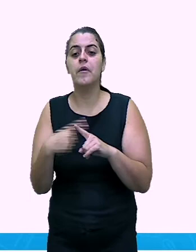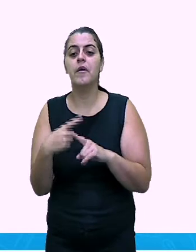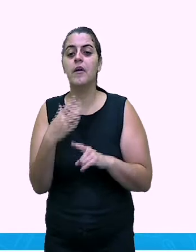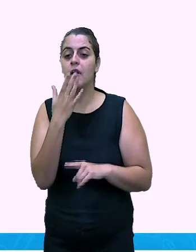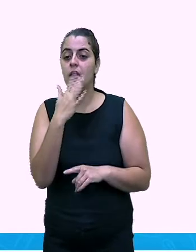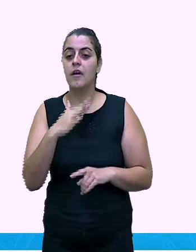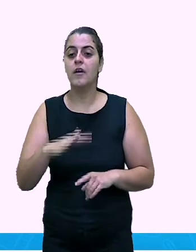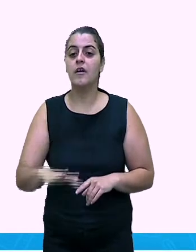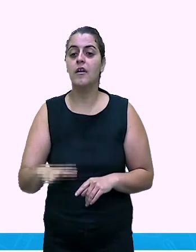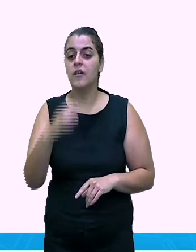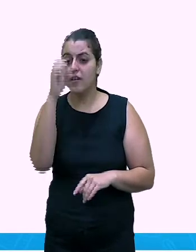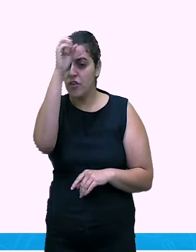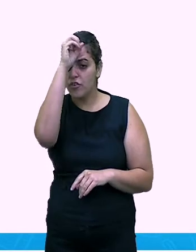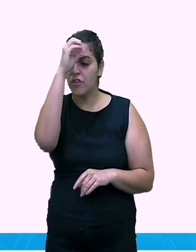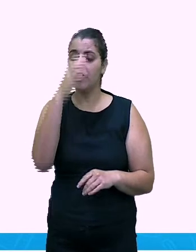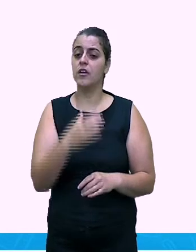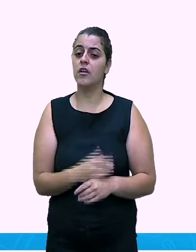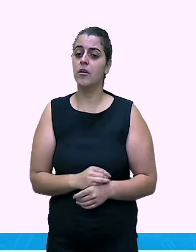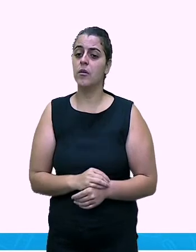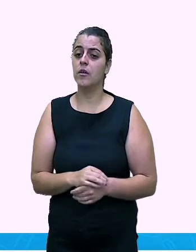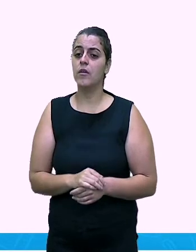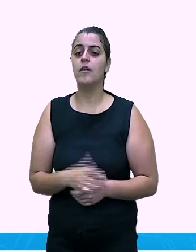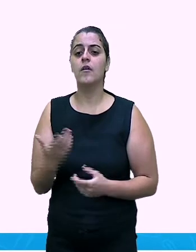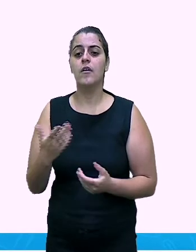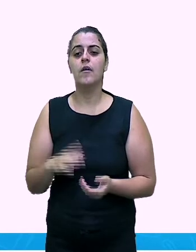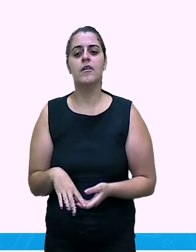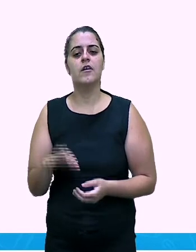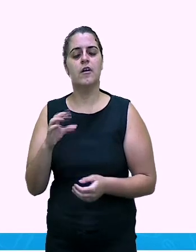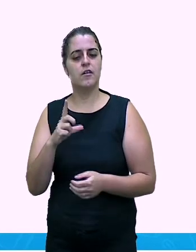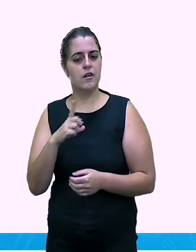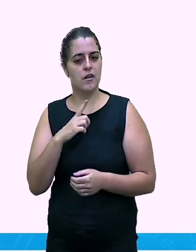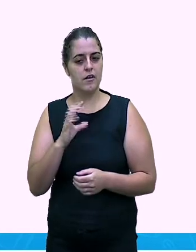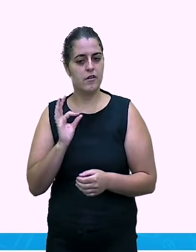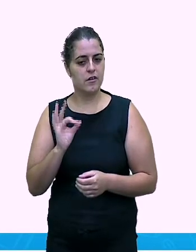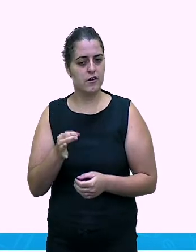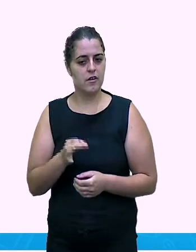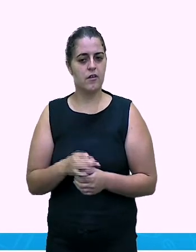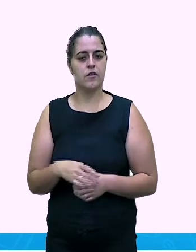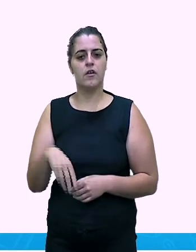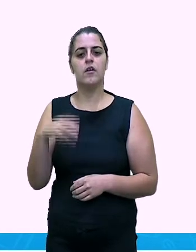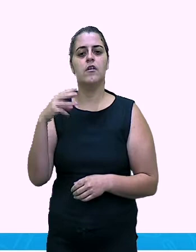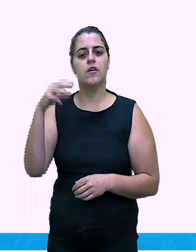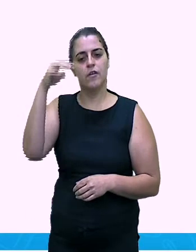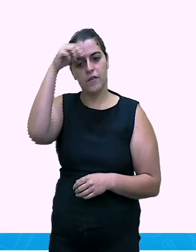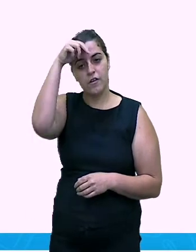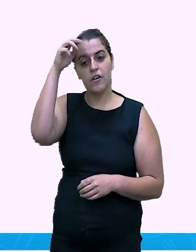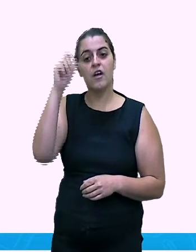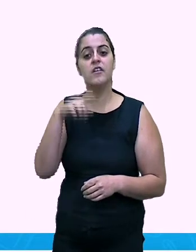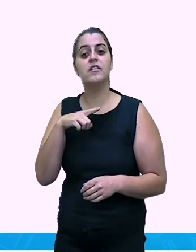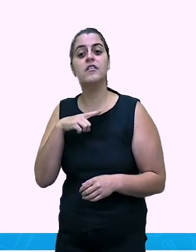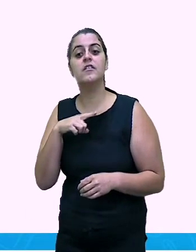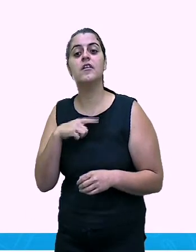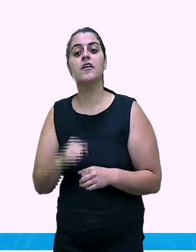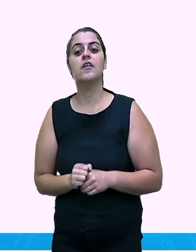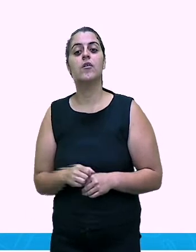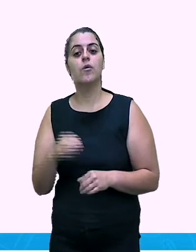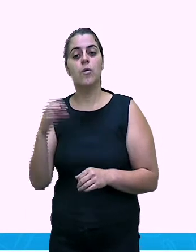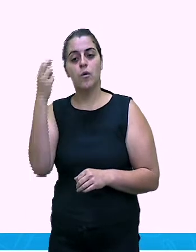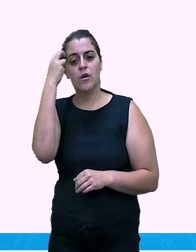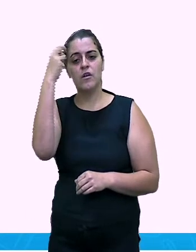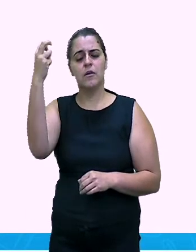criança ainda é muito pequena, mas eu tenho certeza que o Franjinha, ele já tem esse conhecimento porque